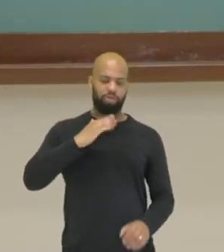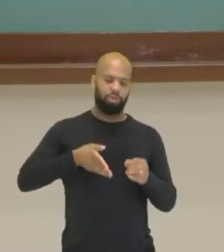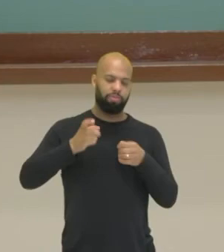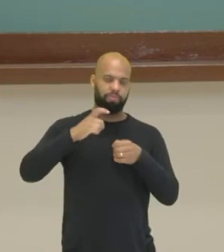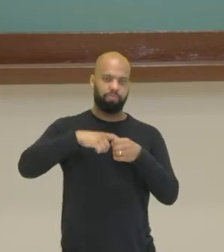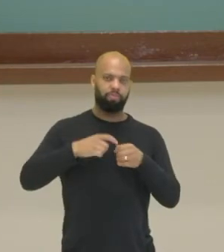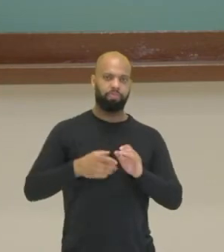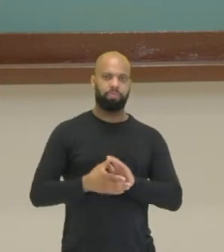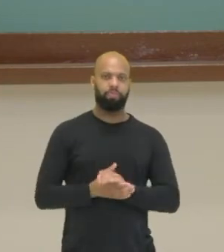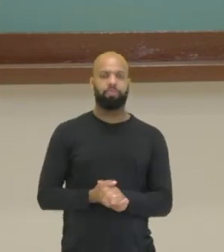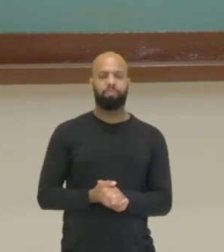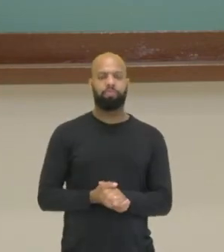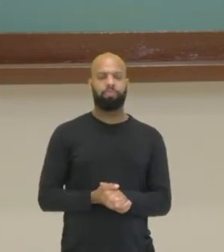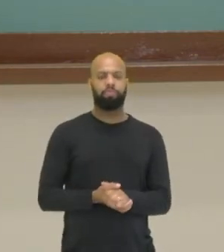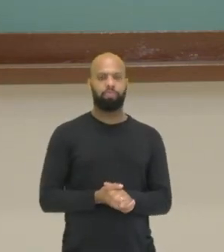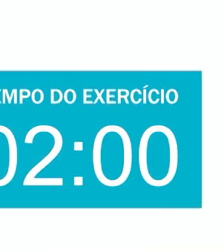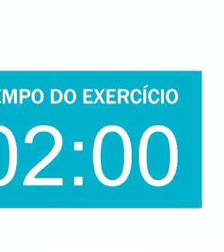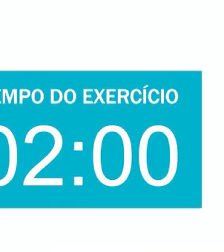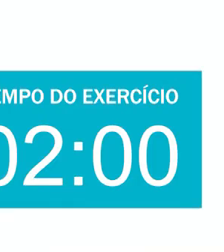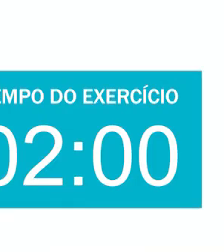voltamos. Corrigimos juntos.